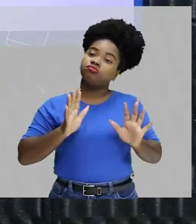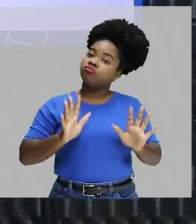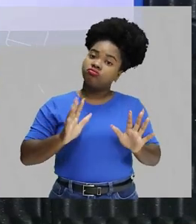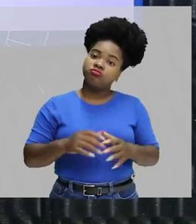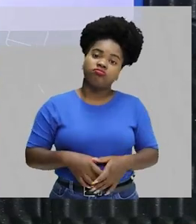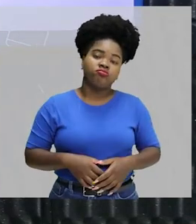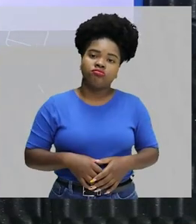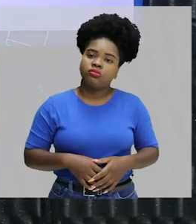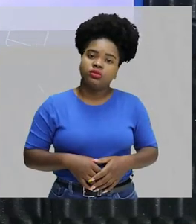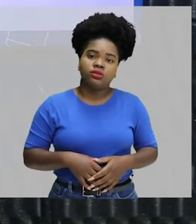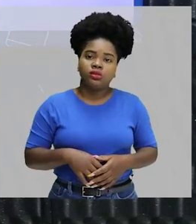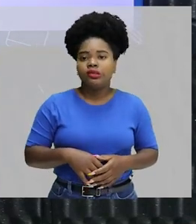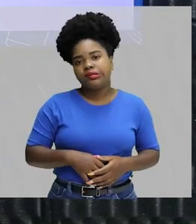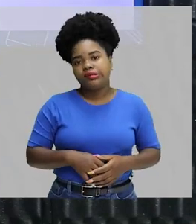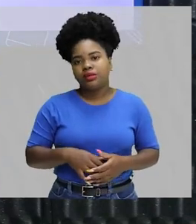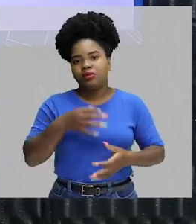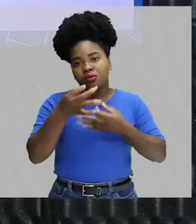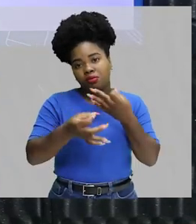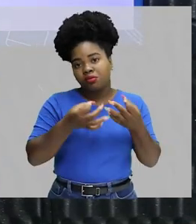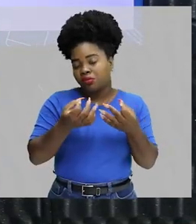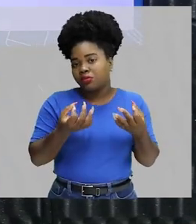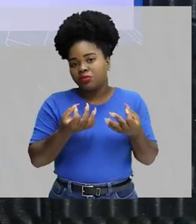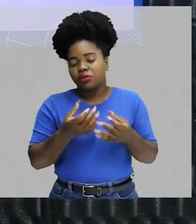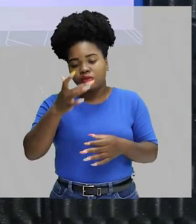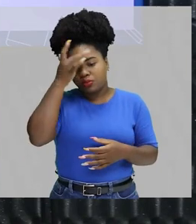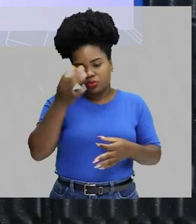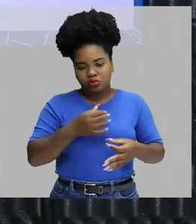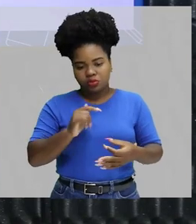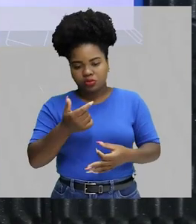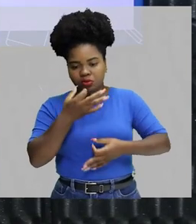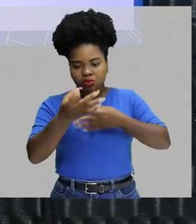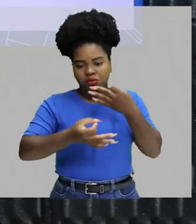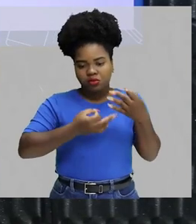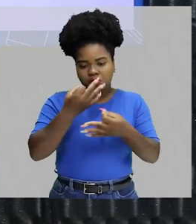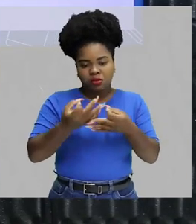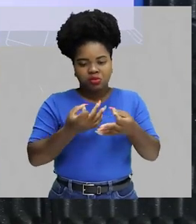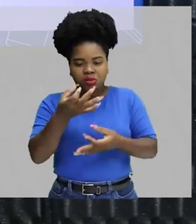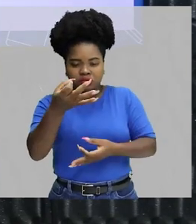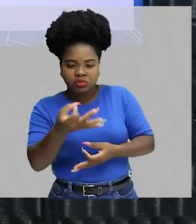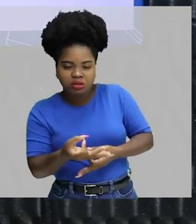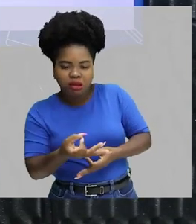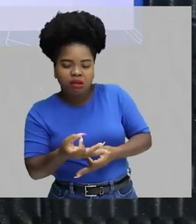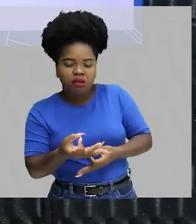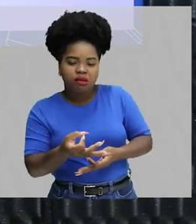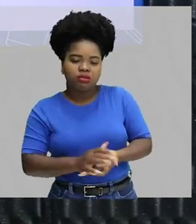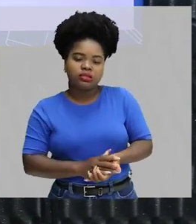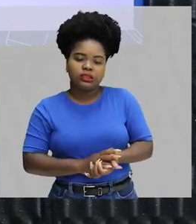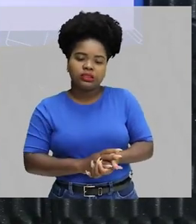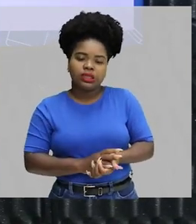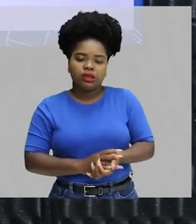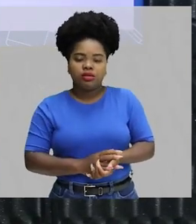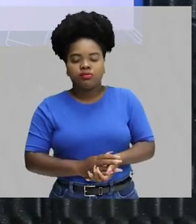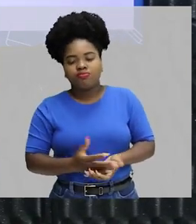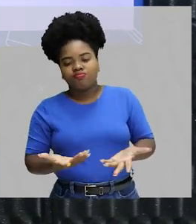quando uma pessoa não tem uma opinião formada ela acaba entrando nesse caminho e na maioria na grande